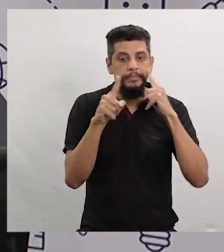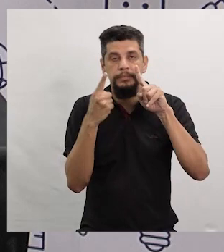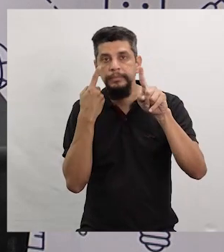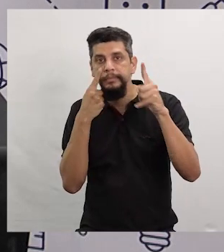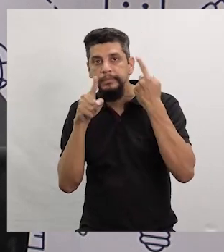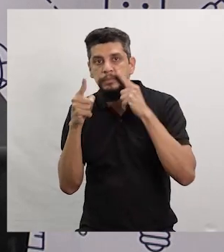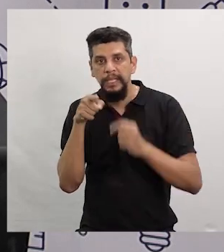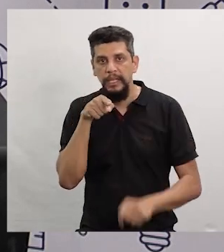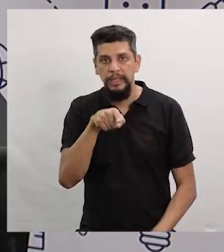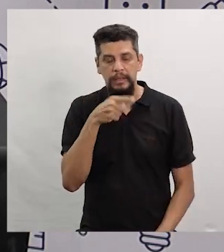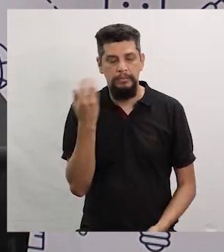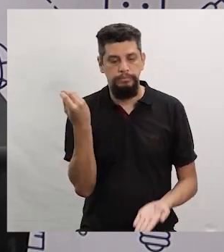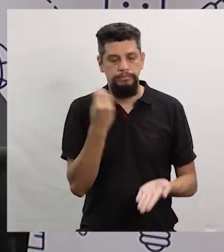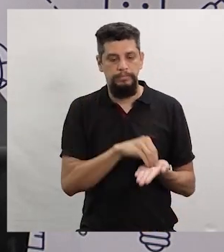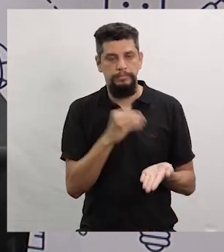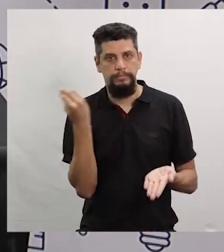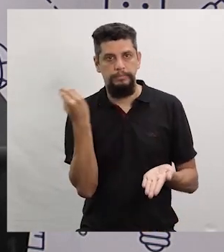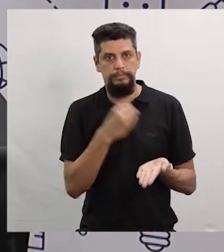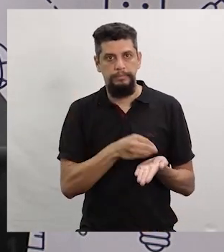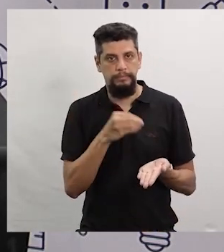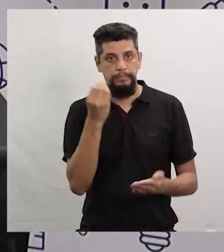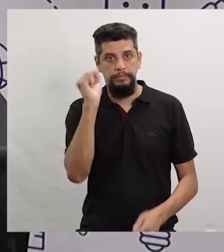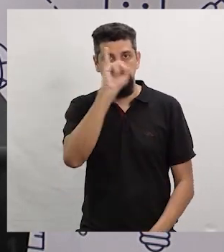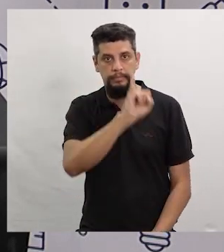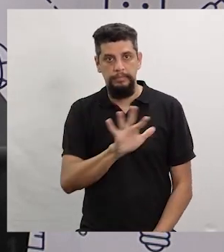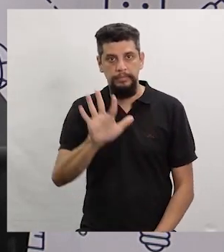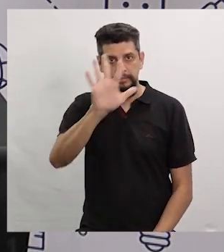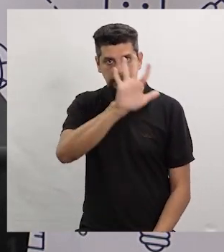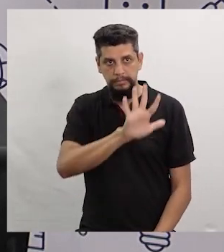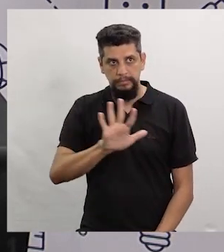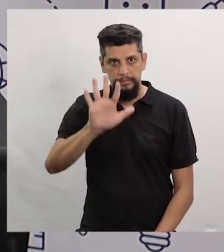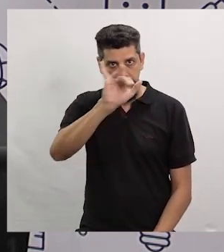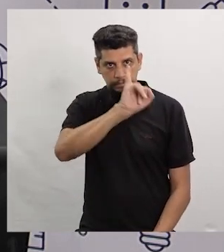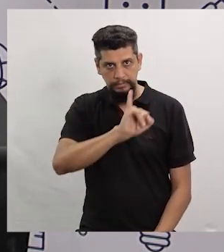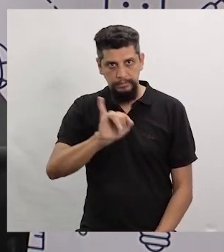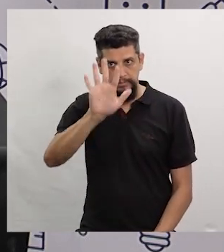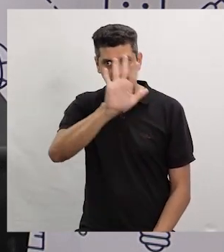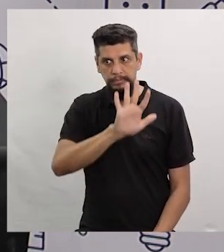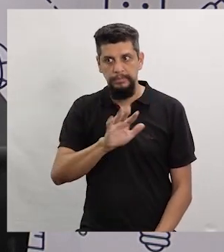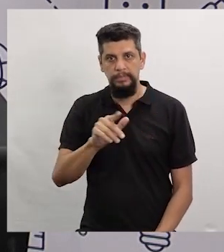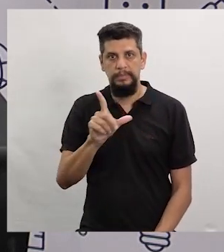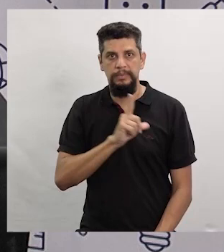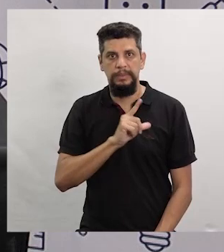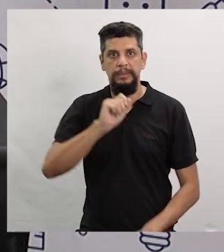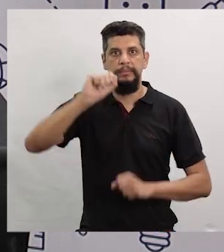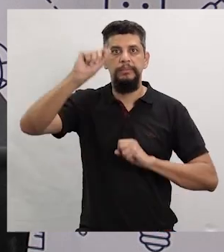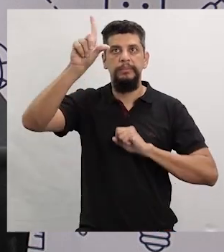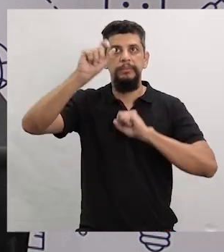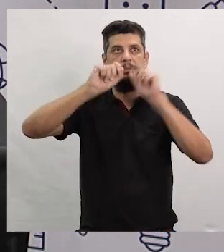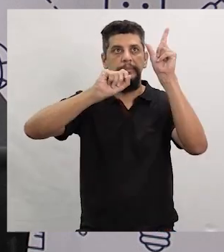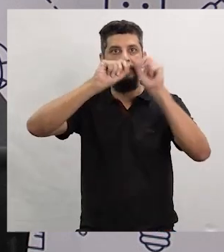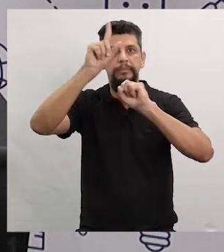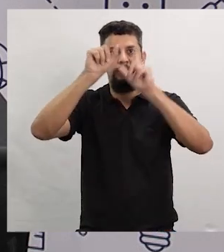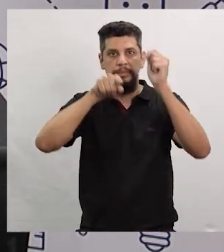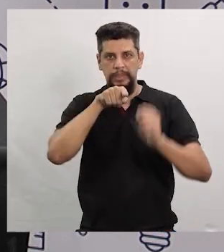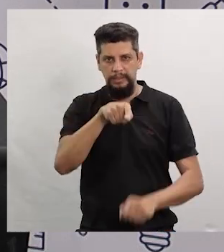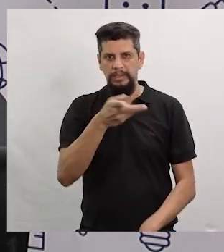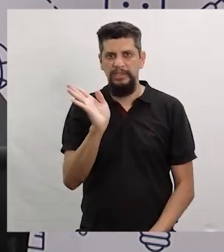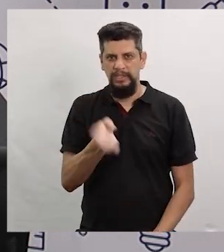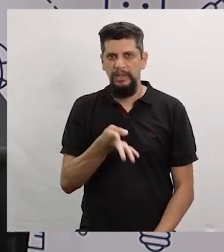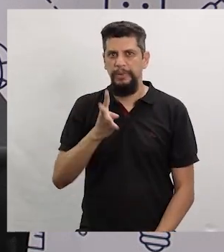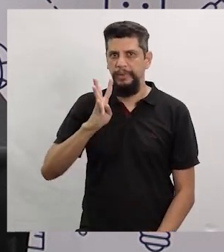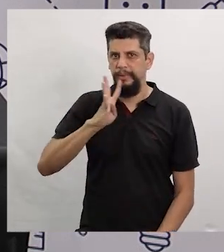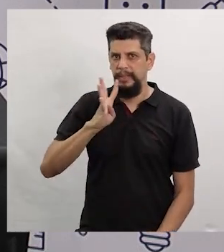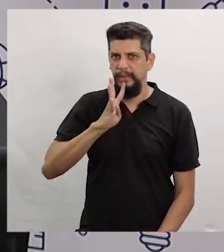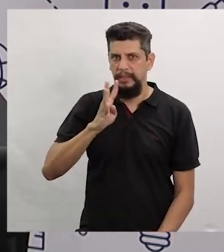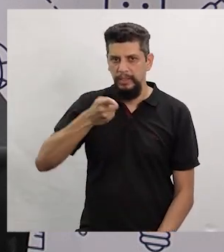descobrir Então nós vamos colocar aqui imagens Ok olha ali tem estrela que